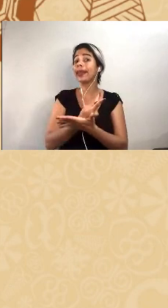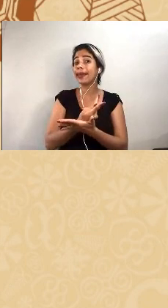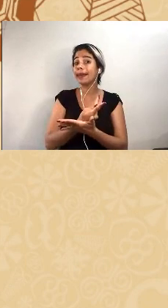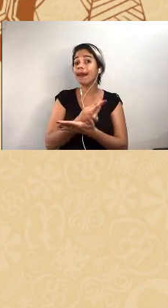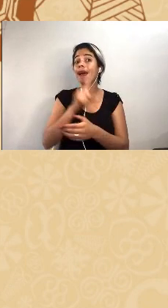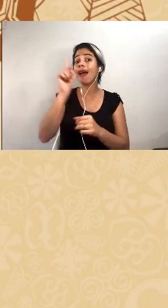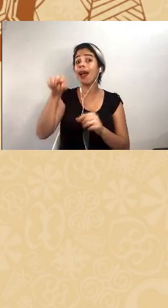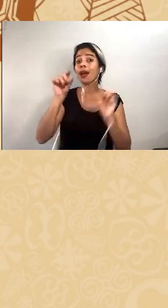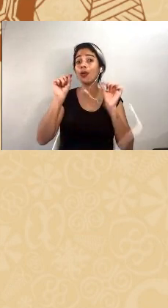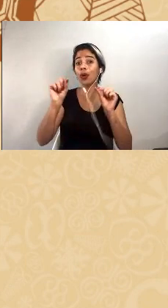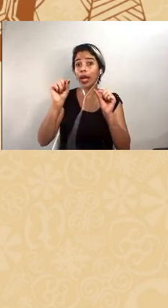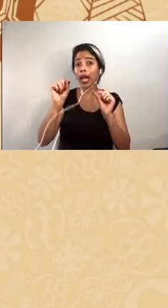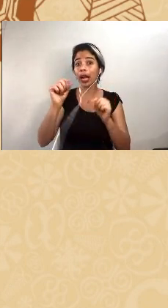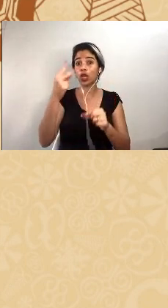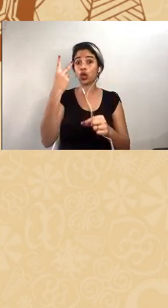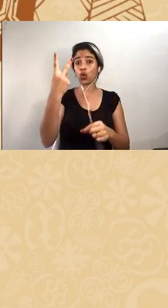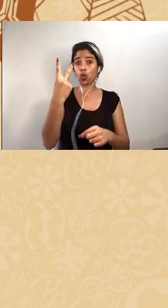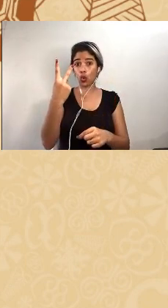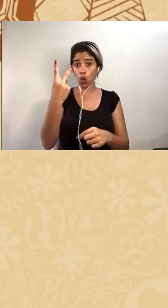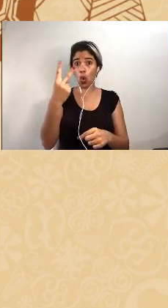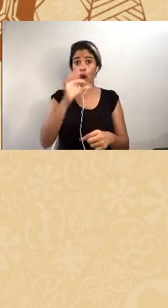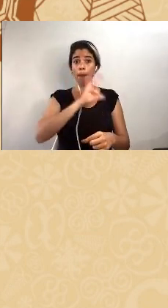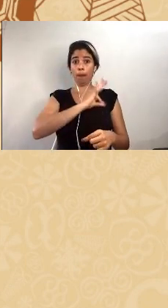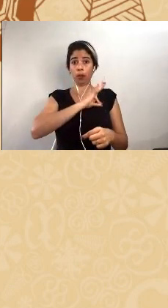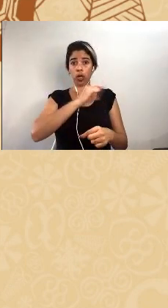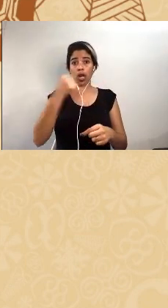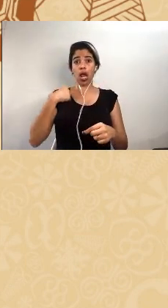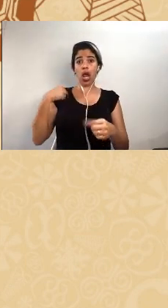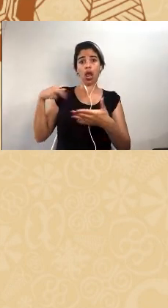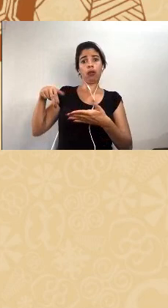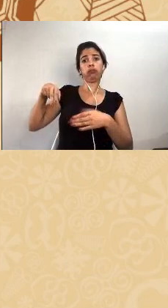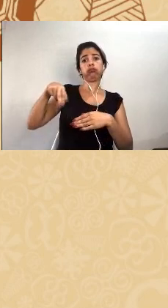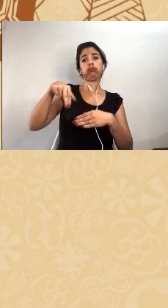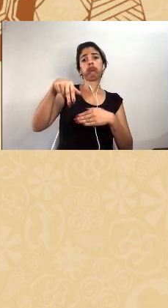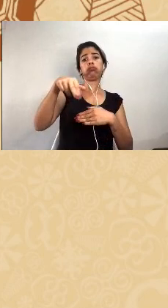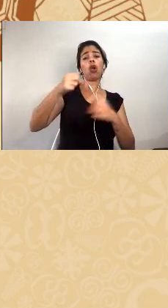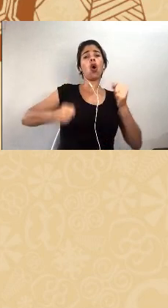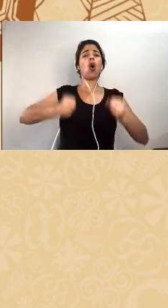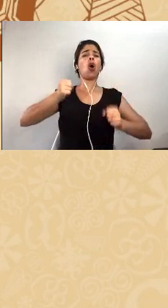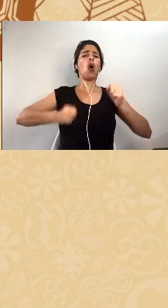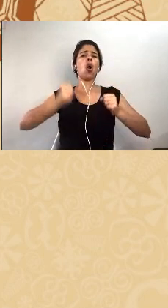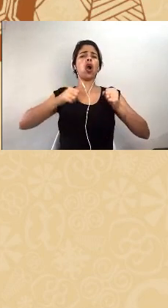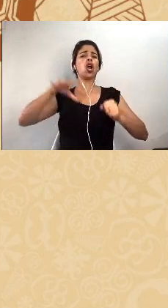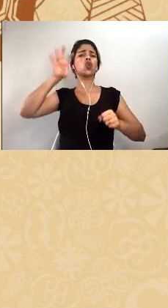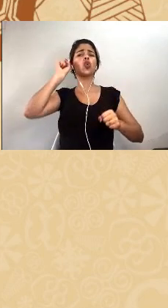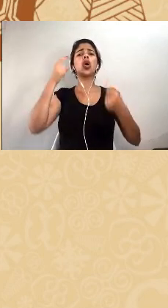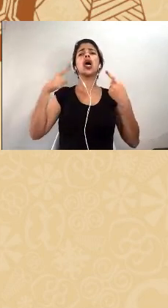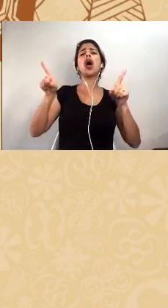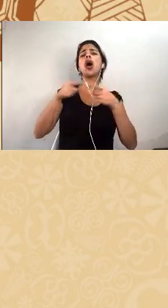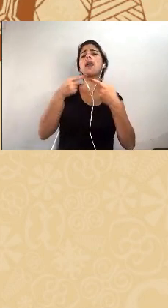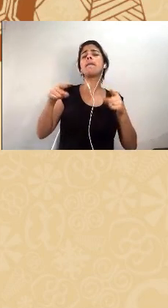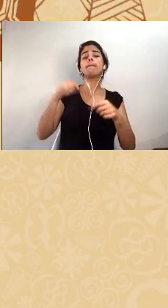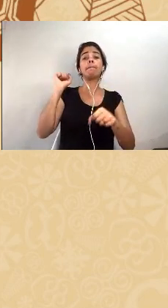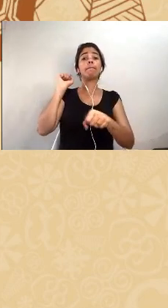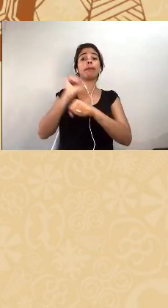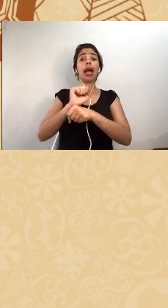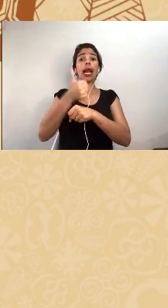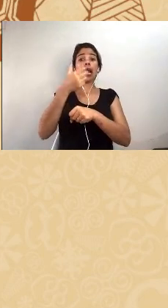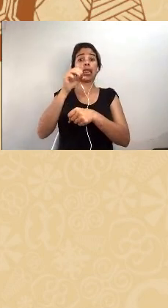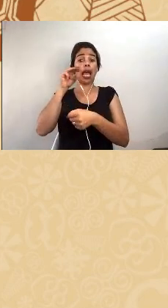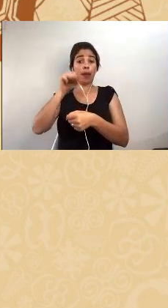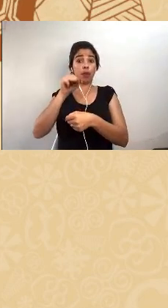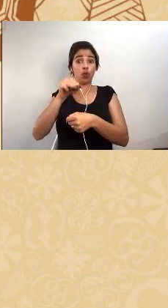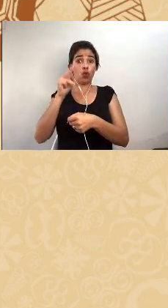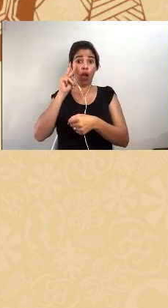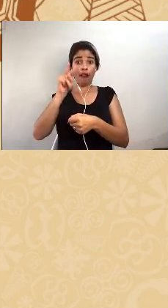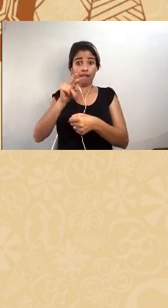O que aconteceu que deu esses dois policiais. Eu estava andando aqui, correndo, ouvindo Pablo Vittar. Parei 10 minutos para mexer no meu celular.